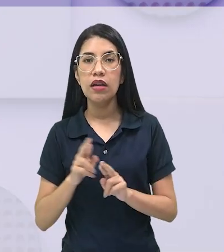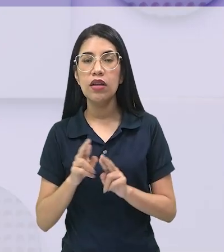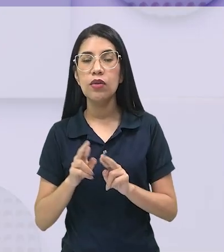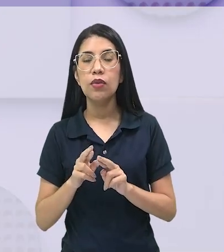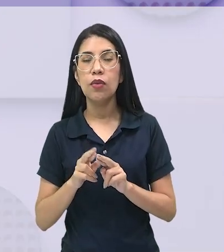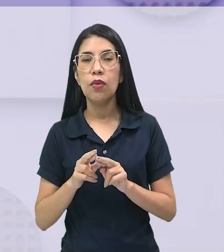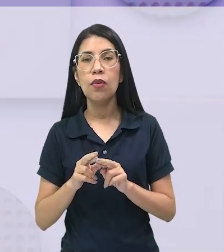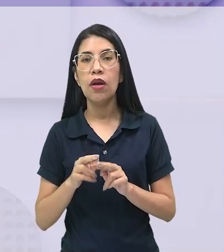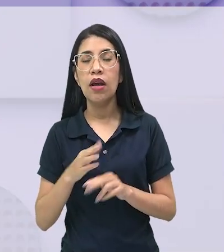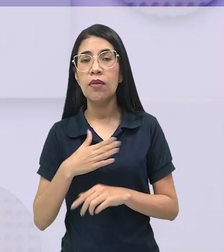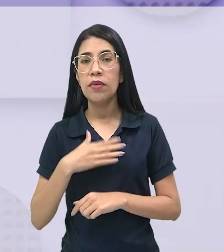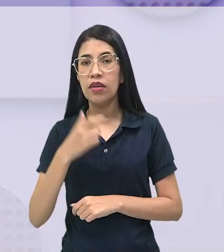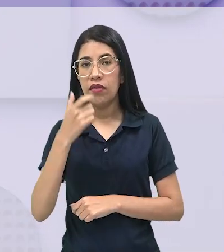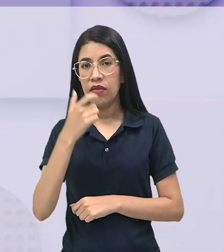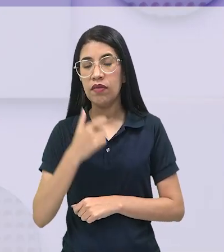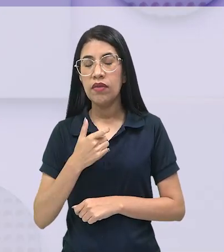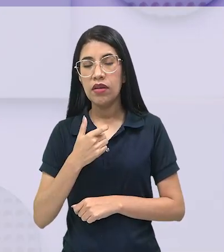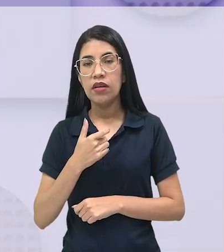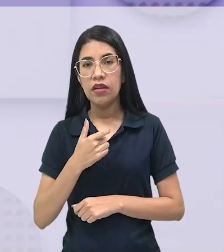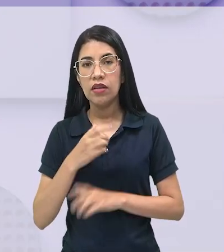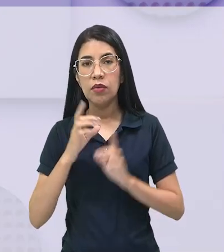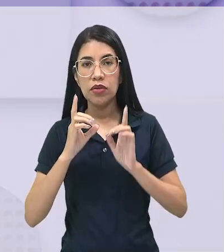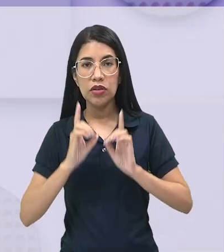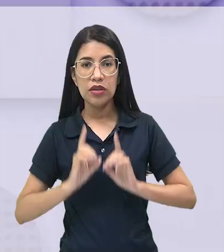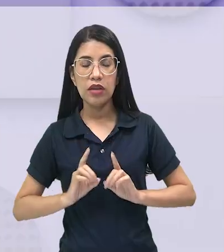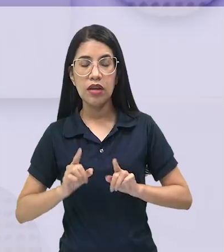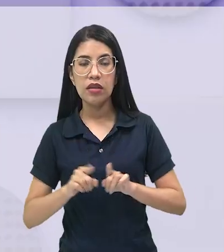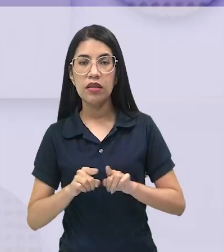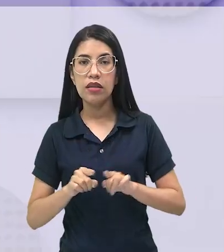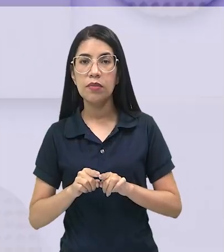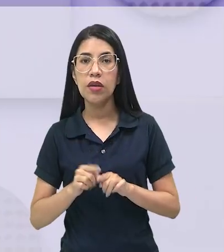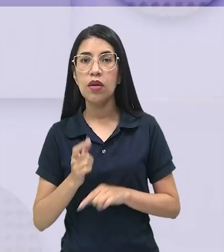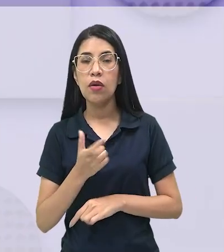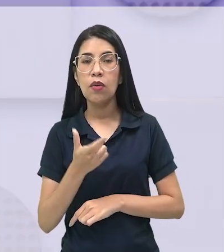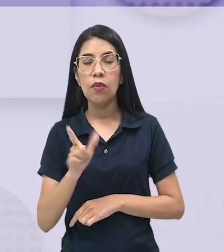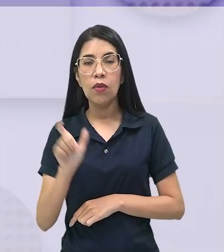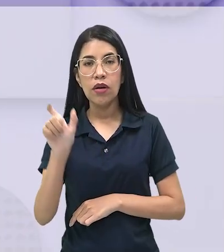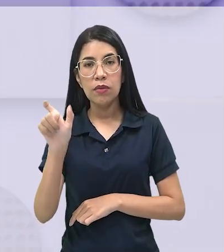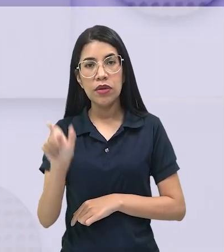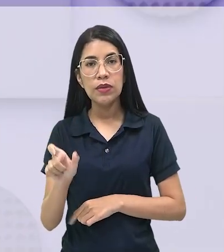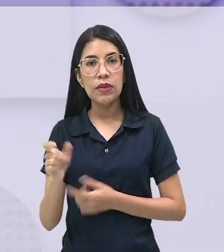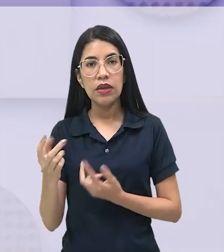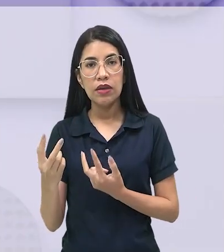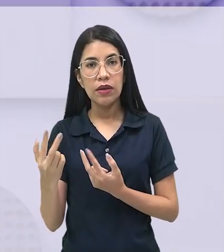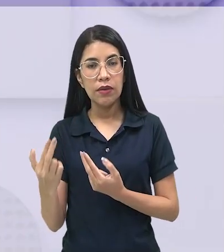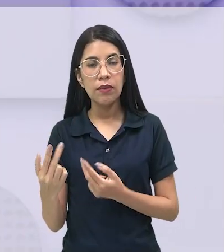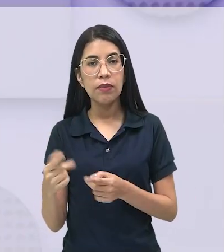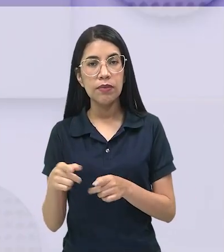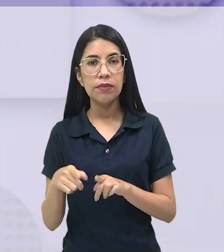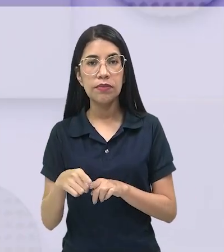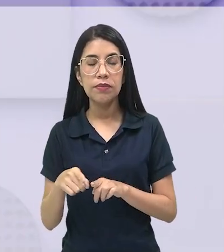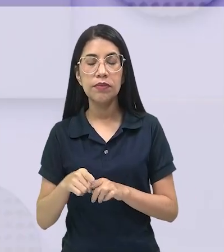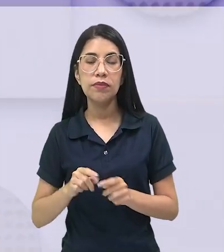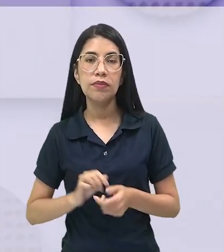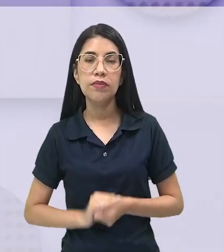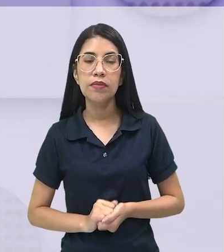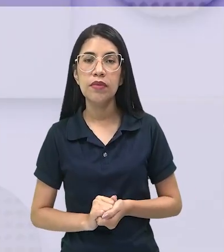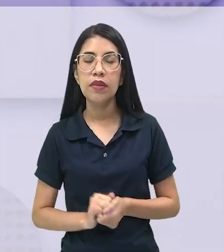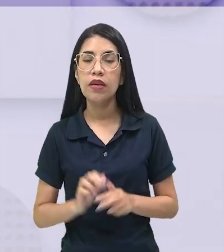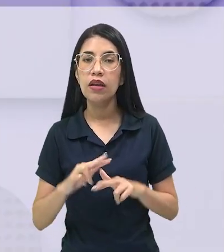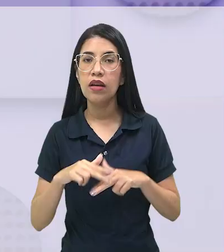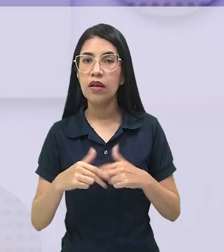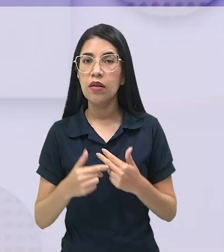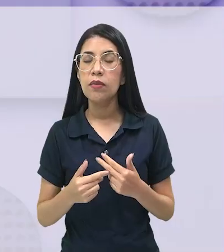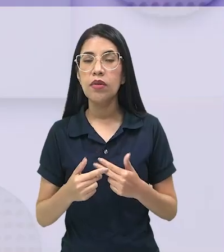meu ser, como dignidade humana, com o outro ser que também é tão humano quanto eu. Então, por isso que